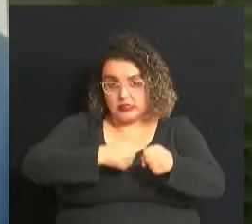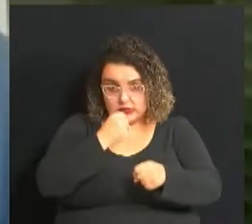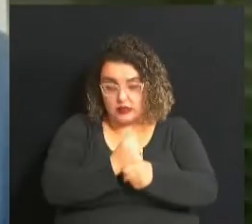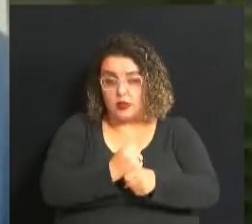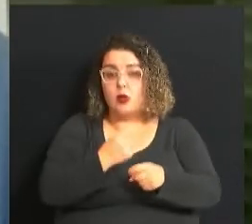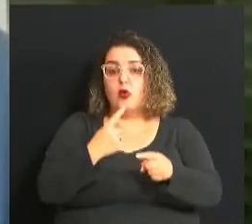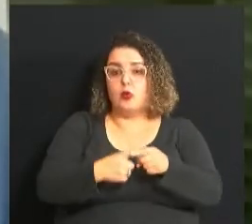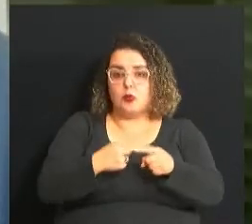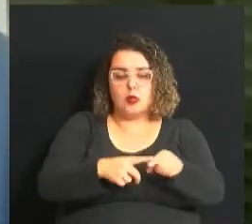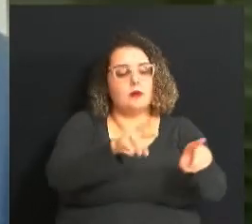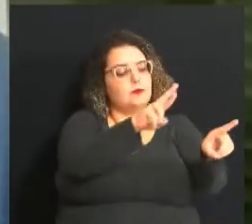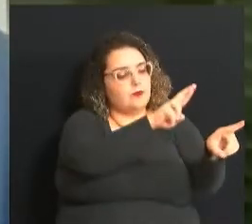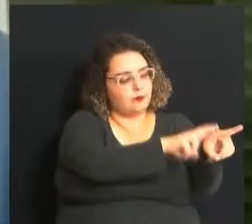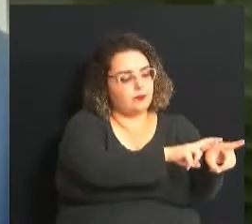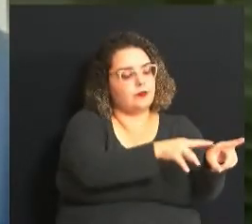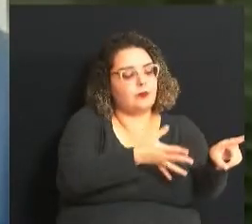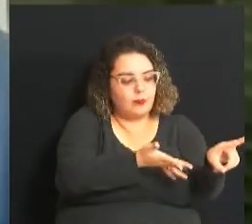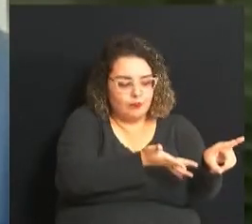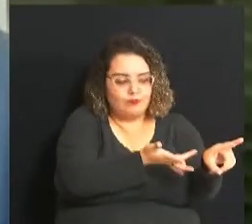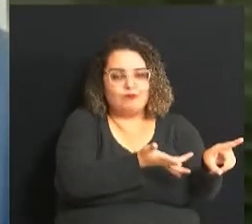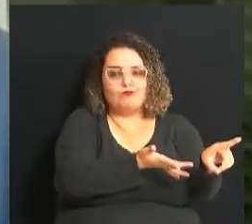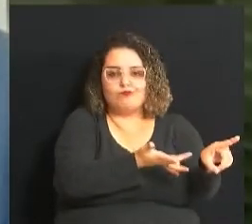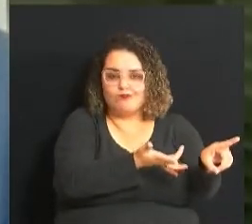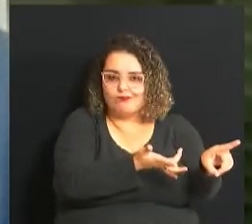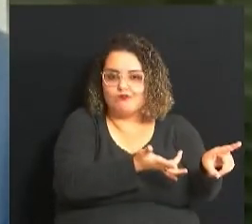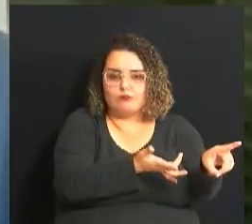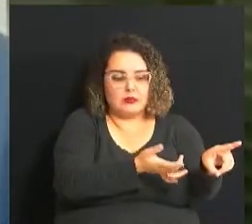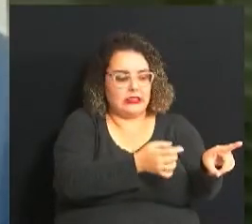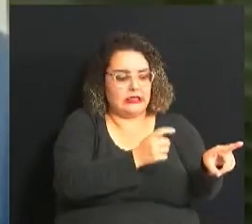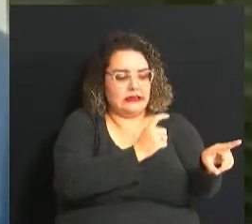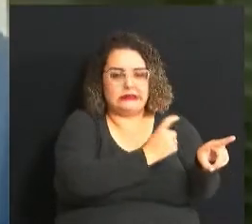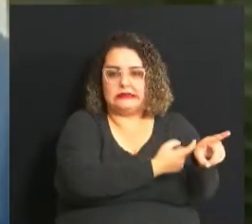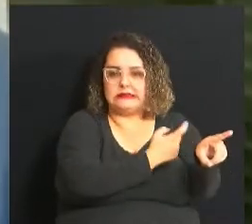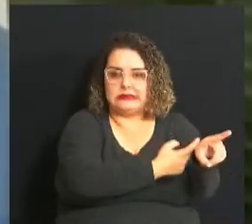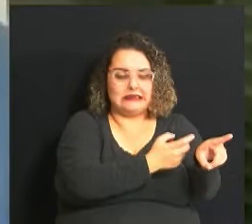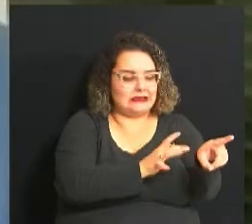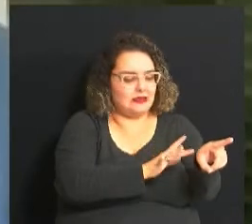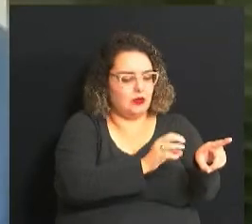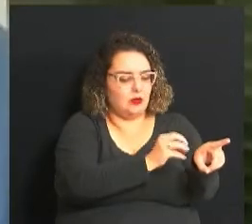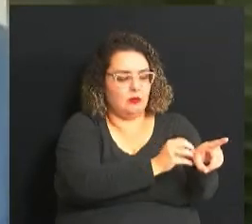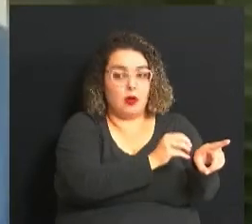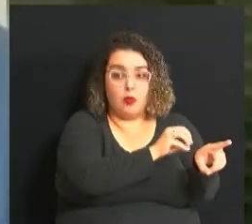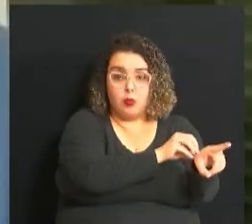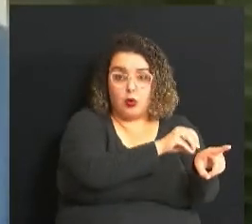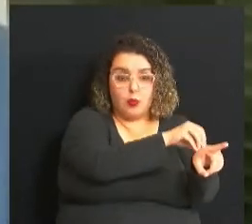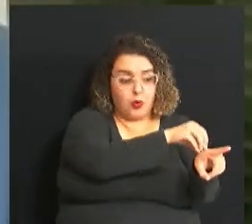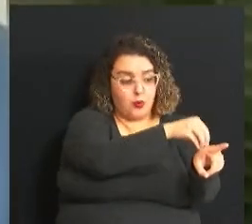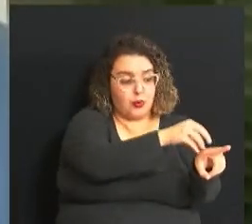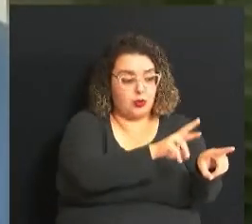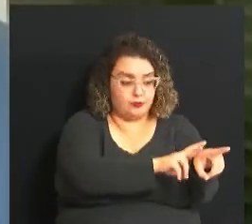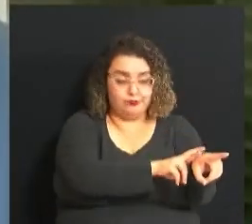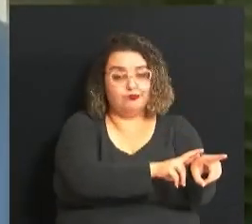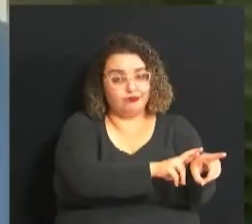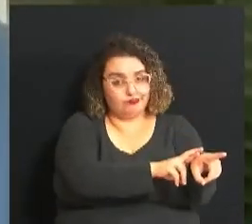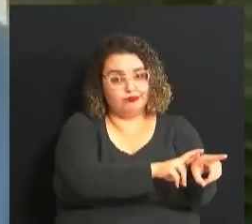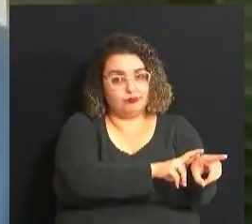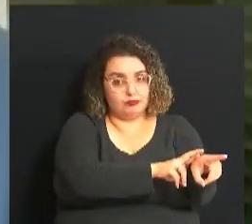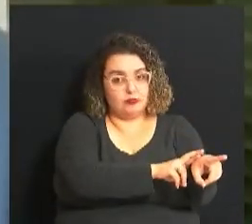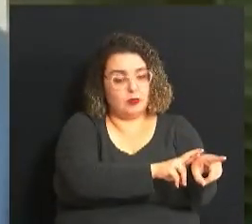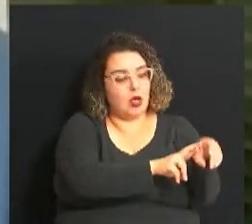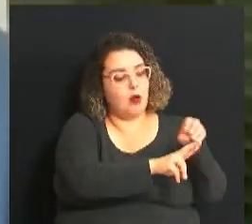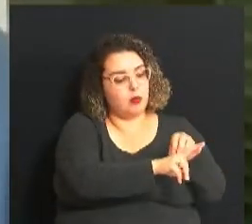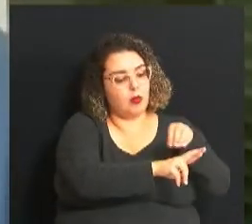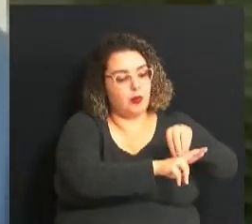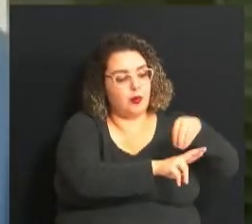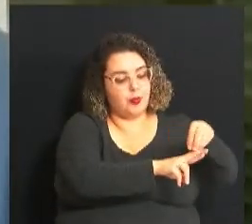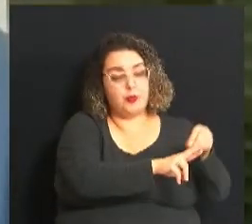pode estar alterado. Endurecimentos de regiões da próstata, nódulos. eles podem estar presentes